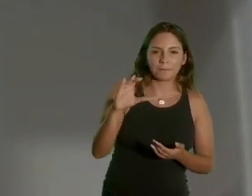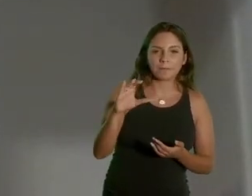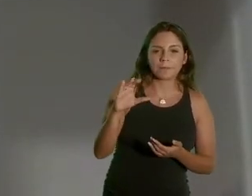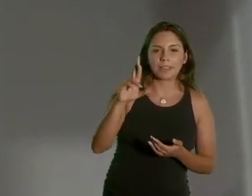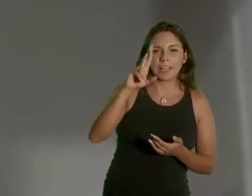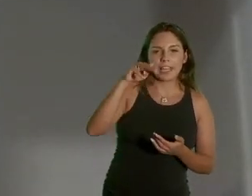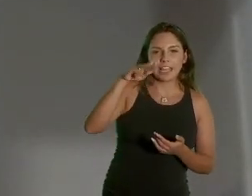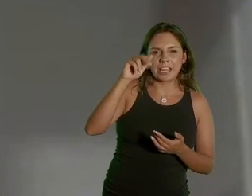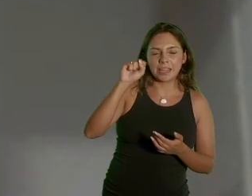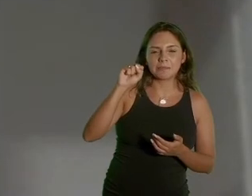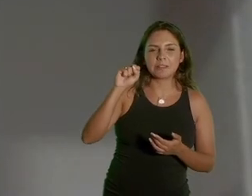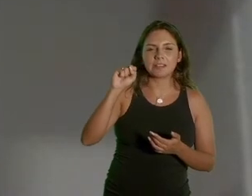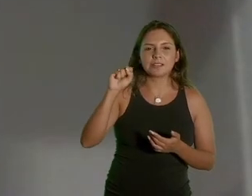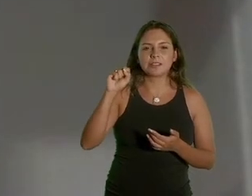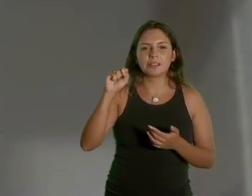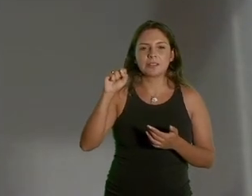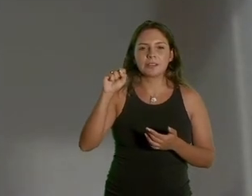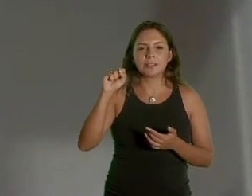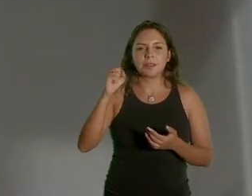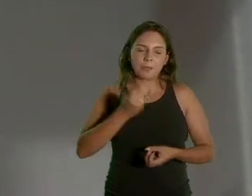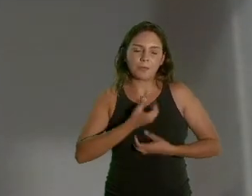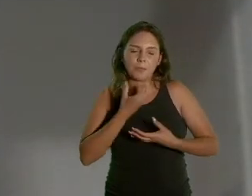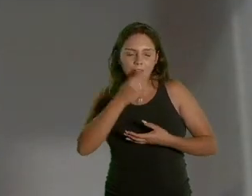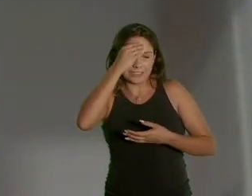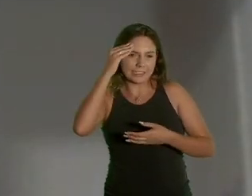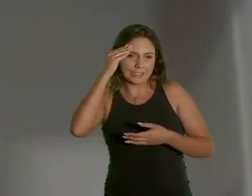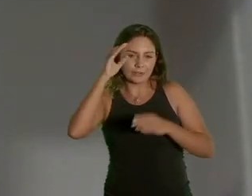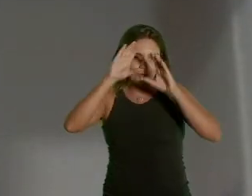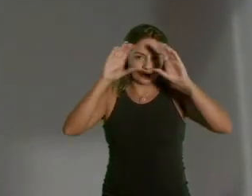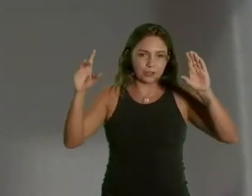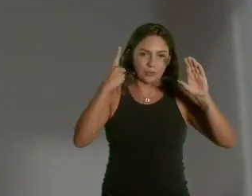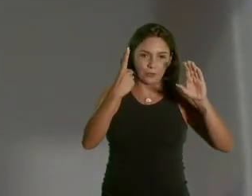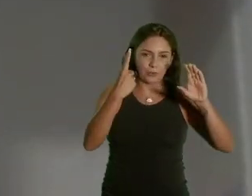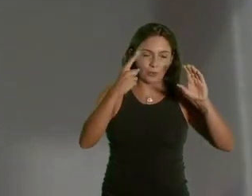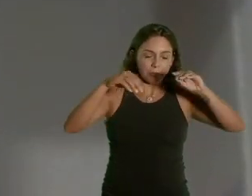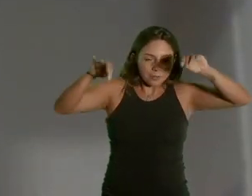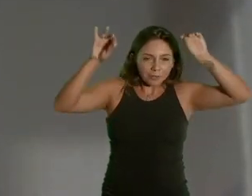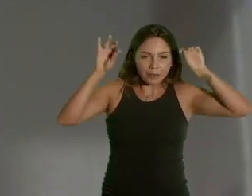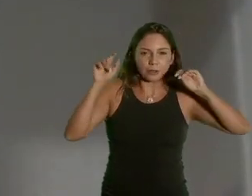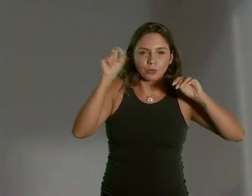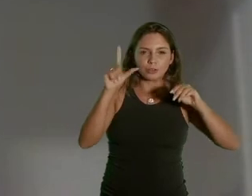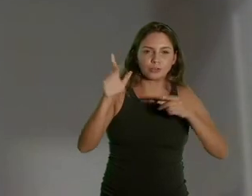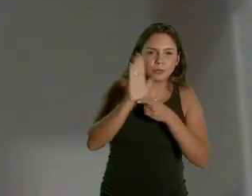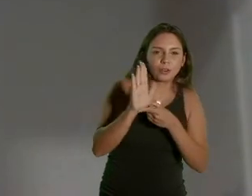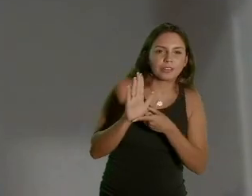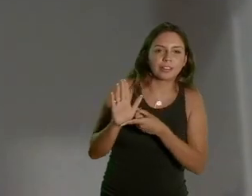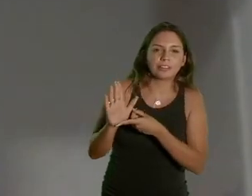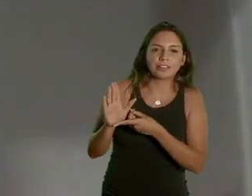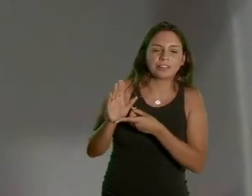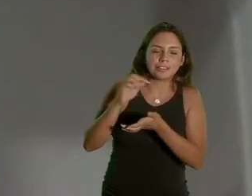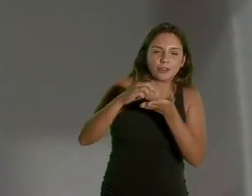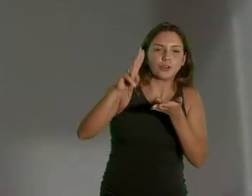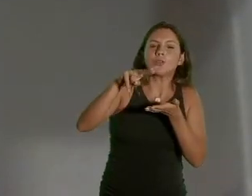cruzes carregando poetas esquecidos na história. Nos céus, um manto azul que protege os escritores que